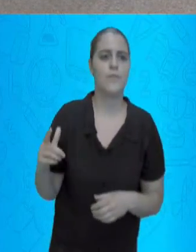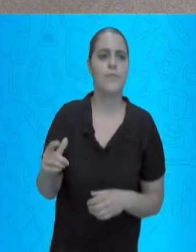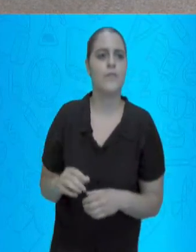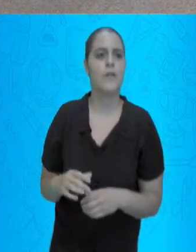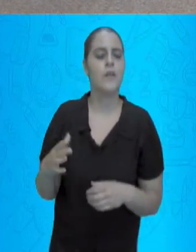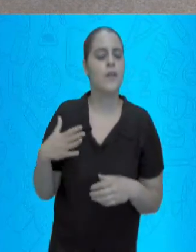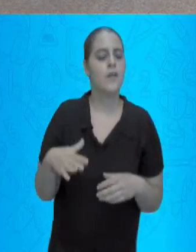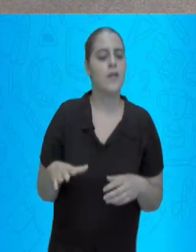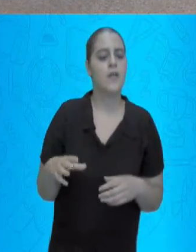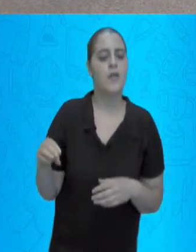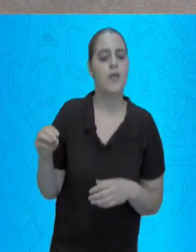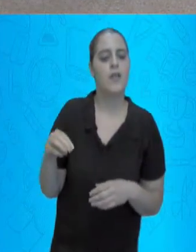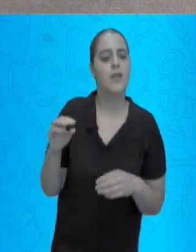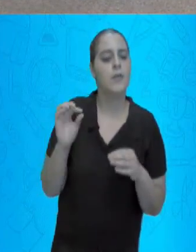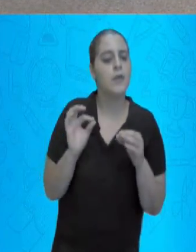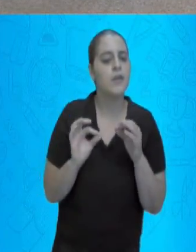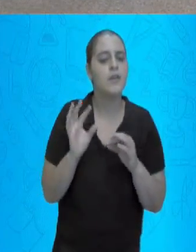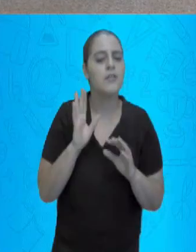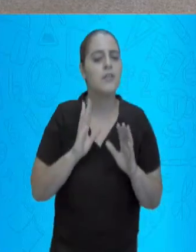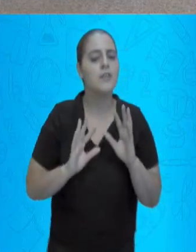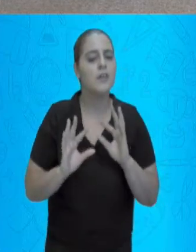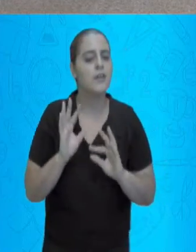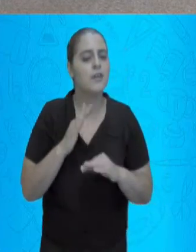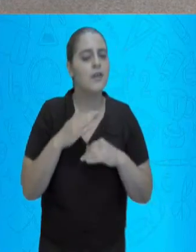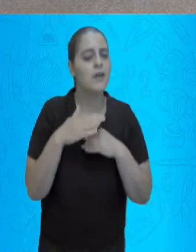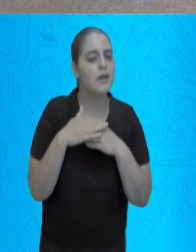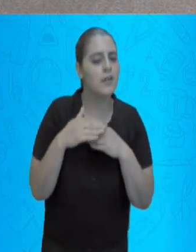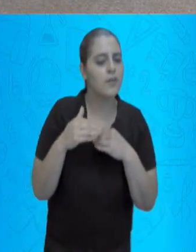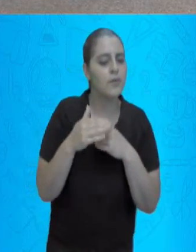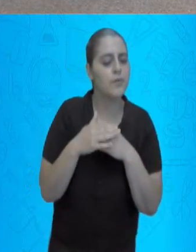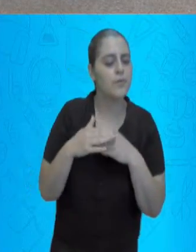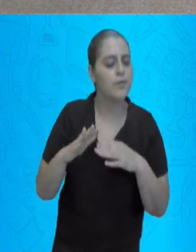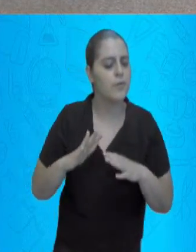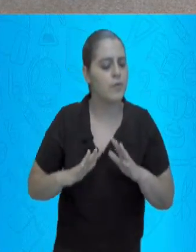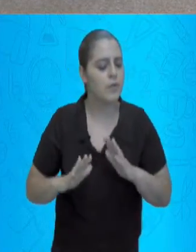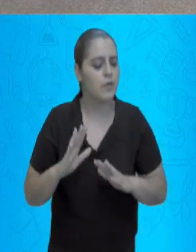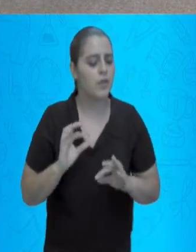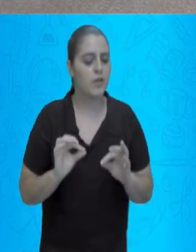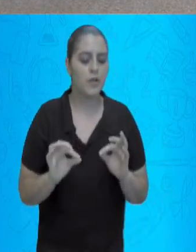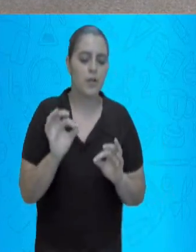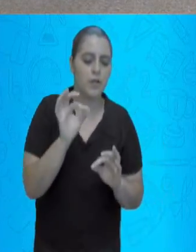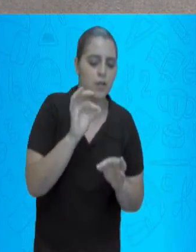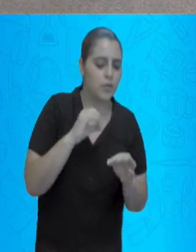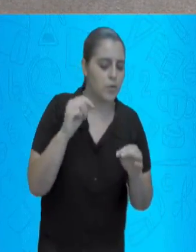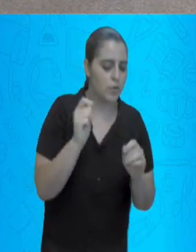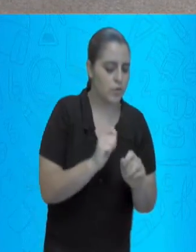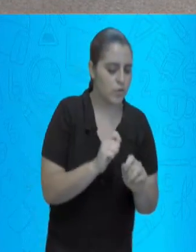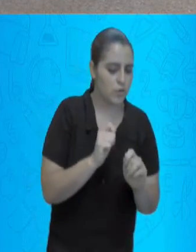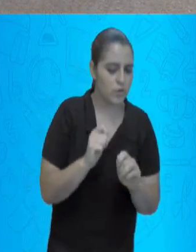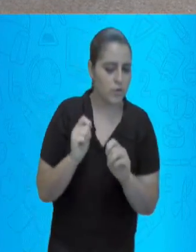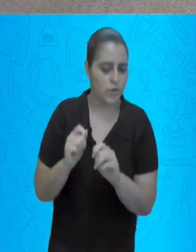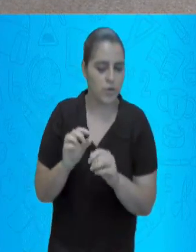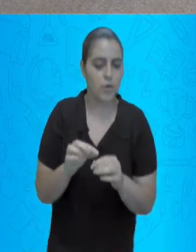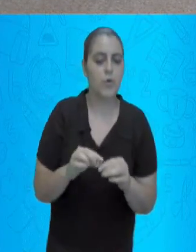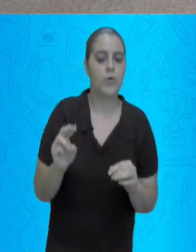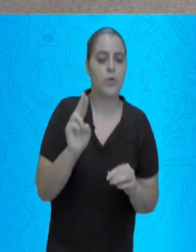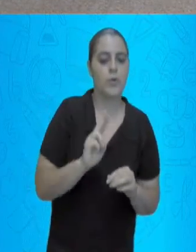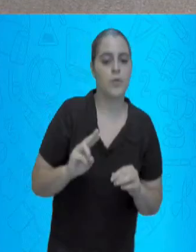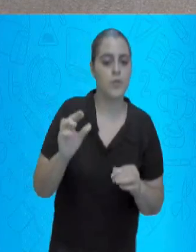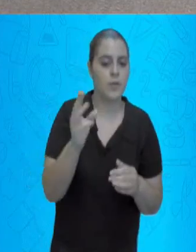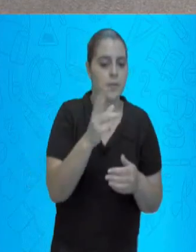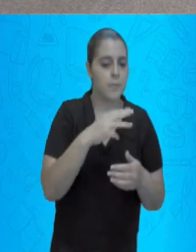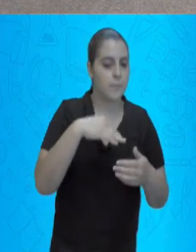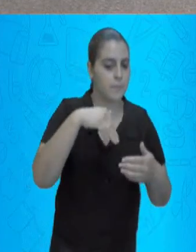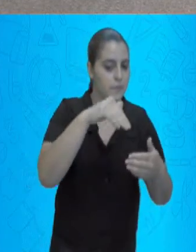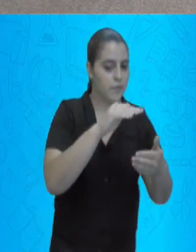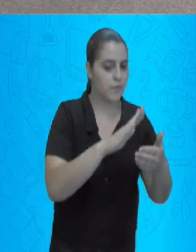bastante melindroso. Às vezes, geralmente ele utiliza até pincéis para poder retirar a terra,